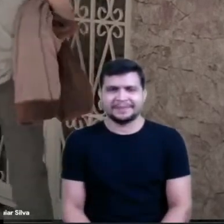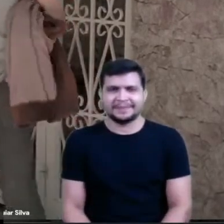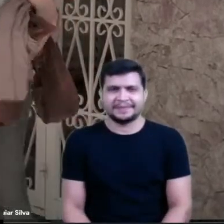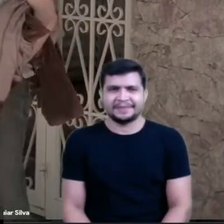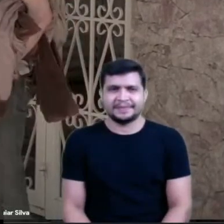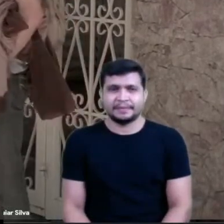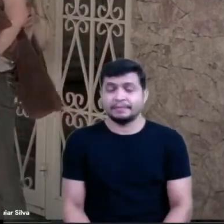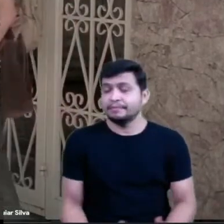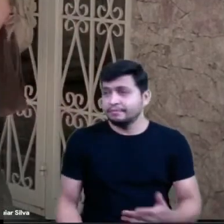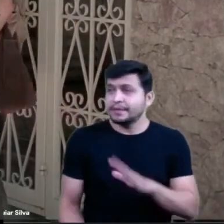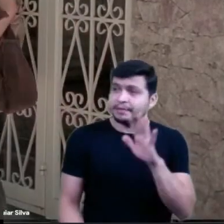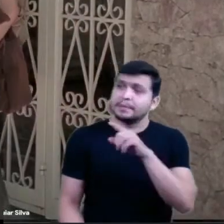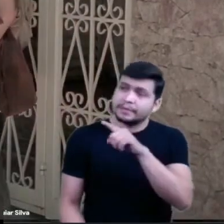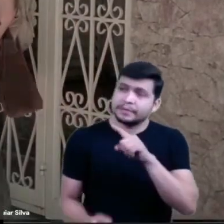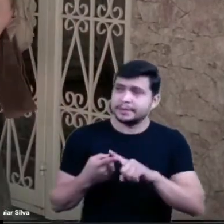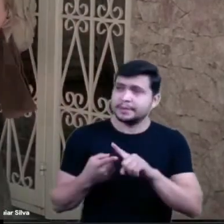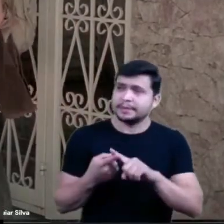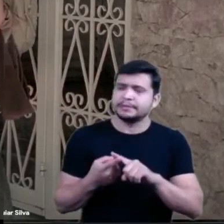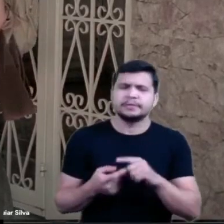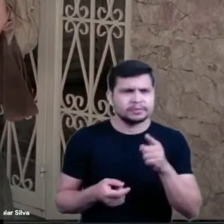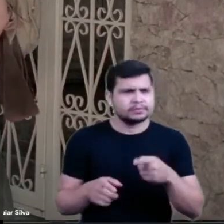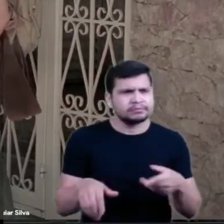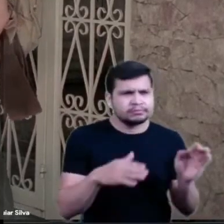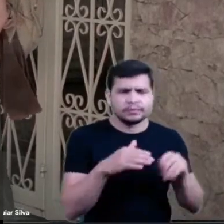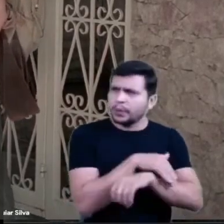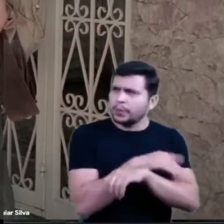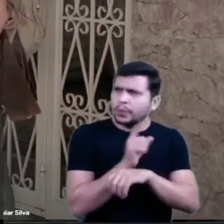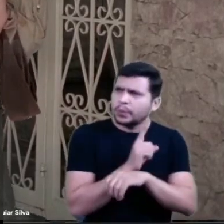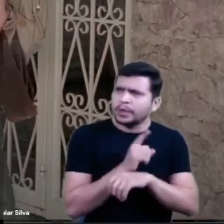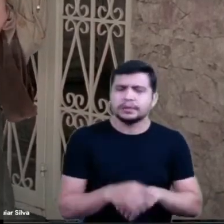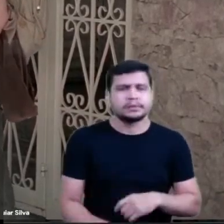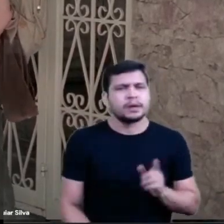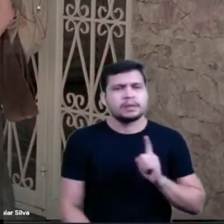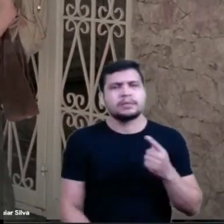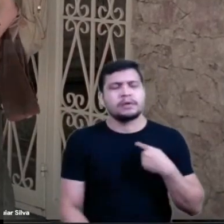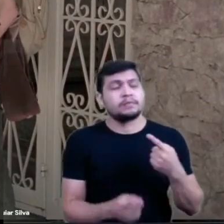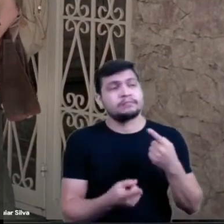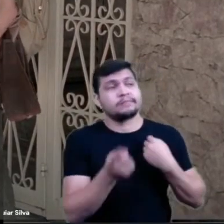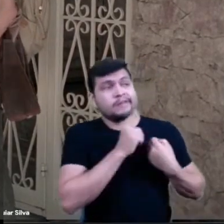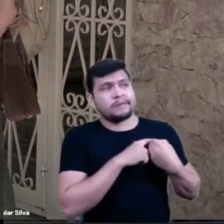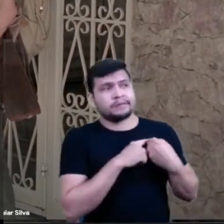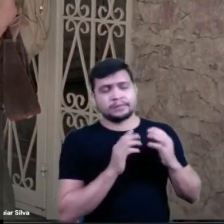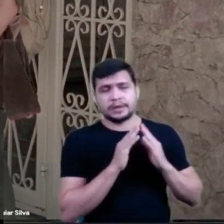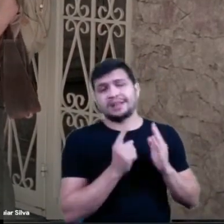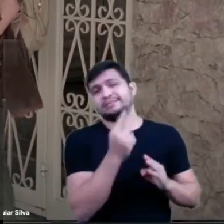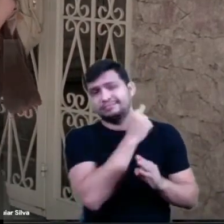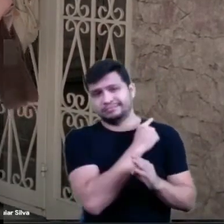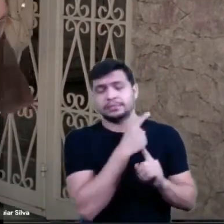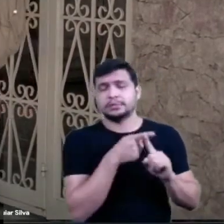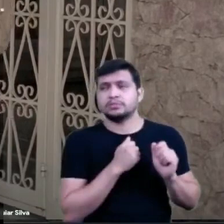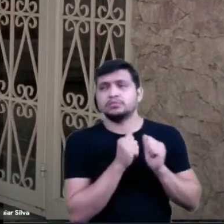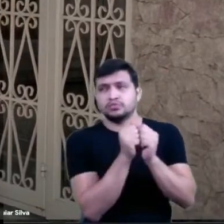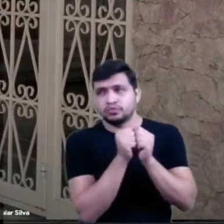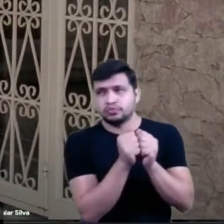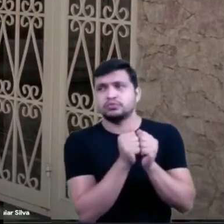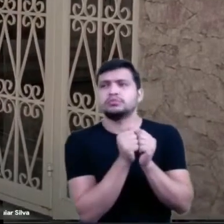Bom, tchau pra você também. Você não vai continuar descendo a rua? Não, eu moro 2 quarteirões pra trás. Eu sempre venho trazer o Léo na casa dele. Então, até